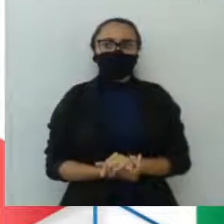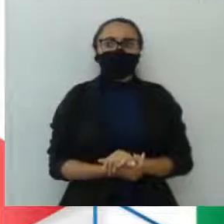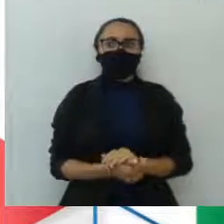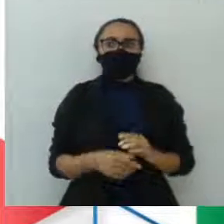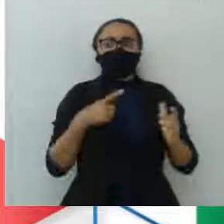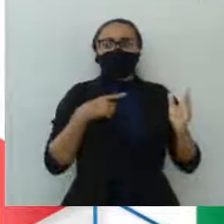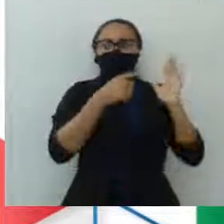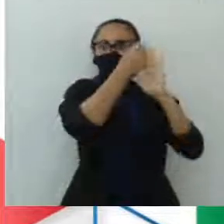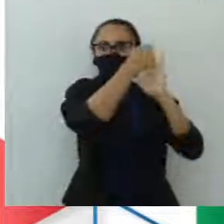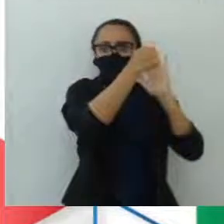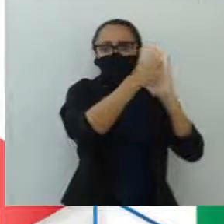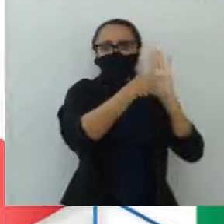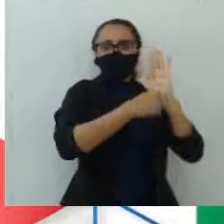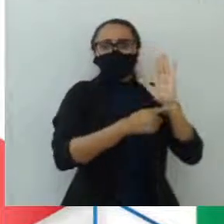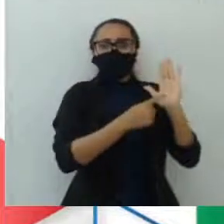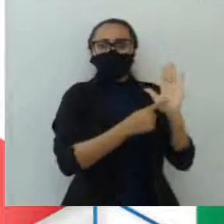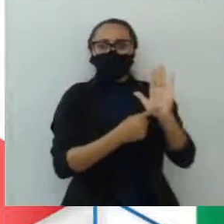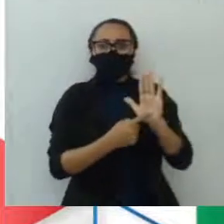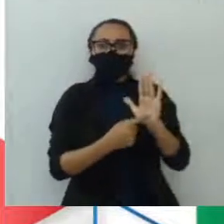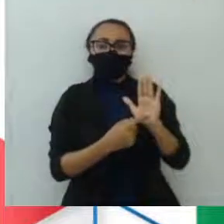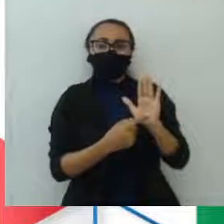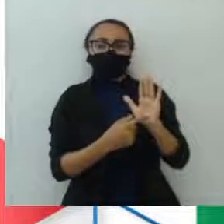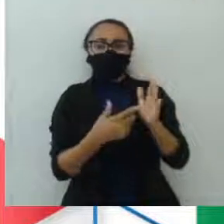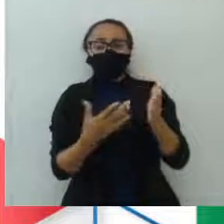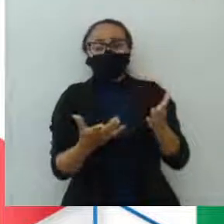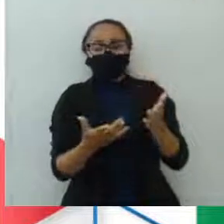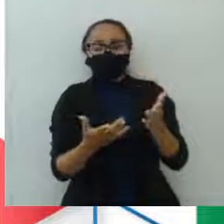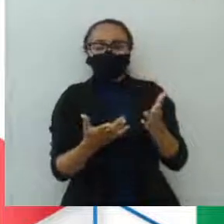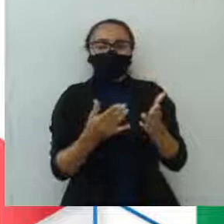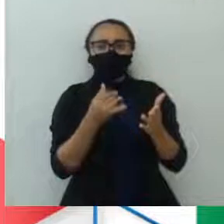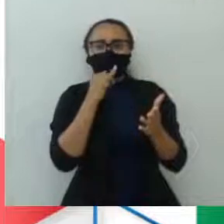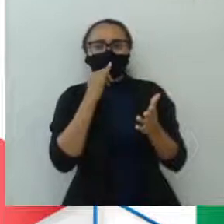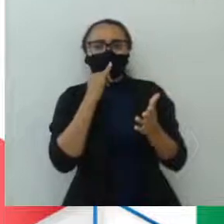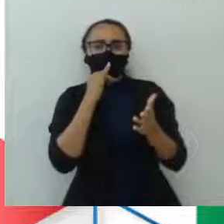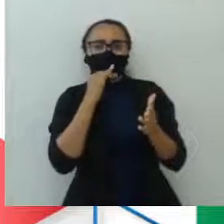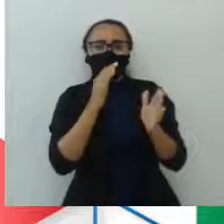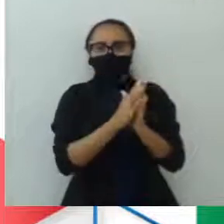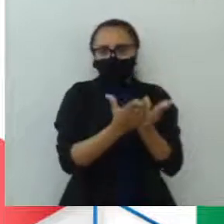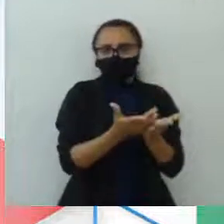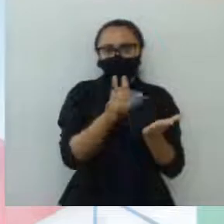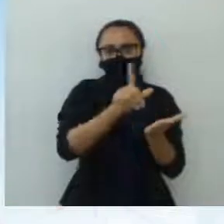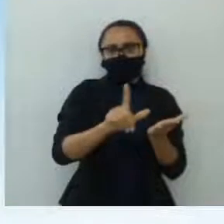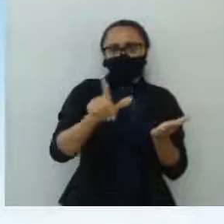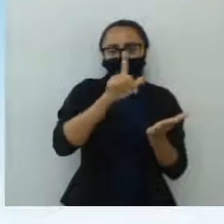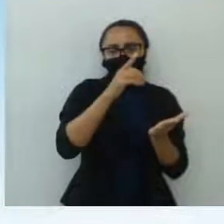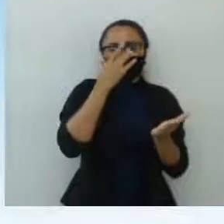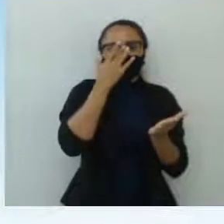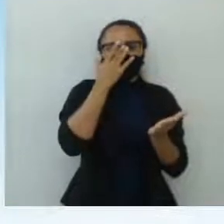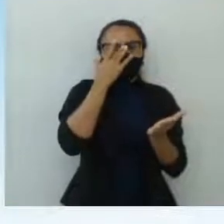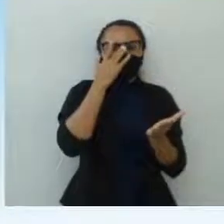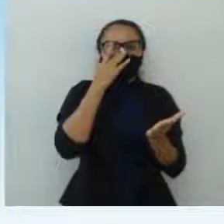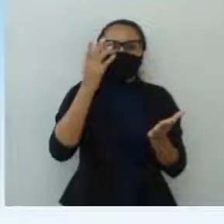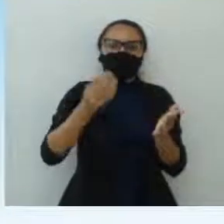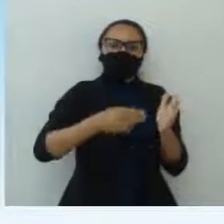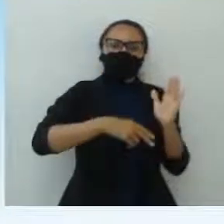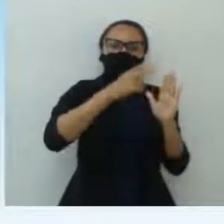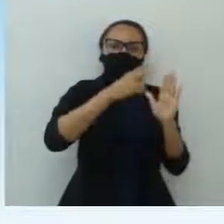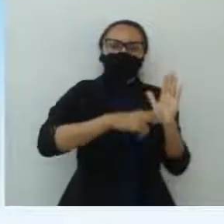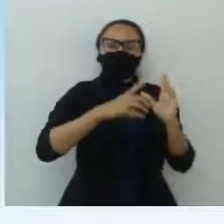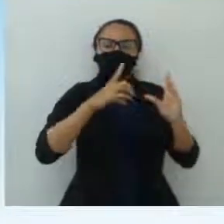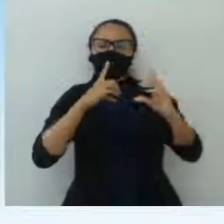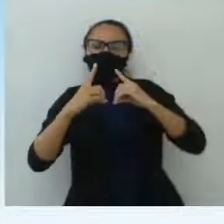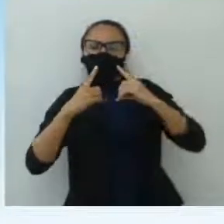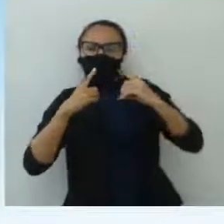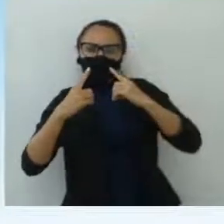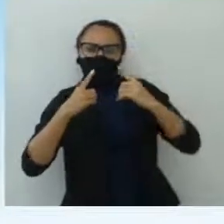são escritos para serem representados. Quando a gente pega, por exemplo, um livro de literatura, a gente lê os diálogos, a